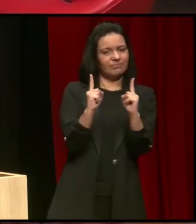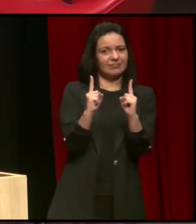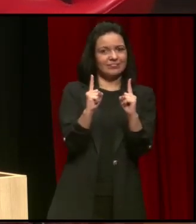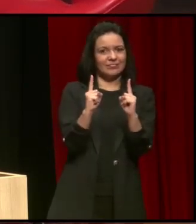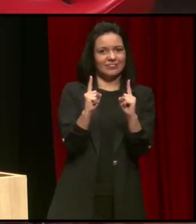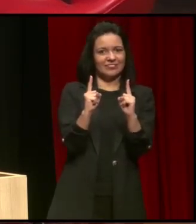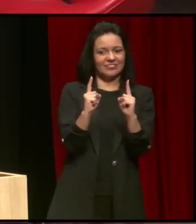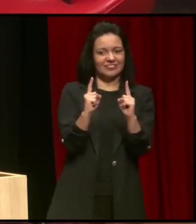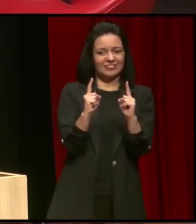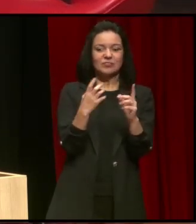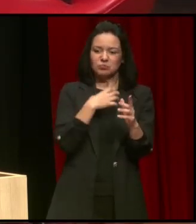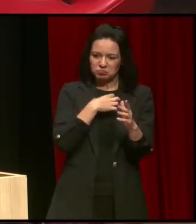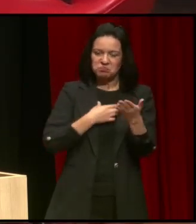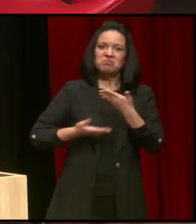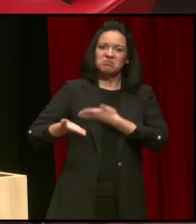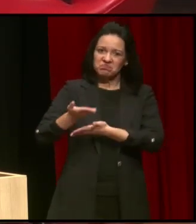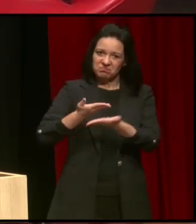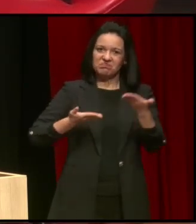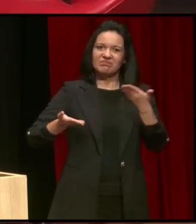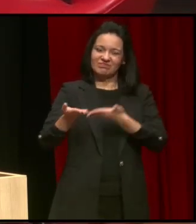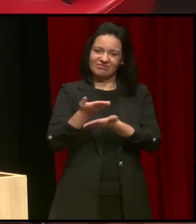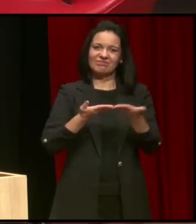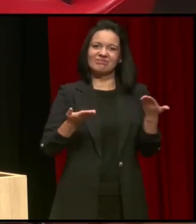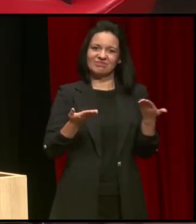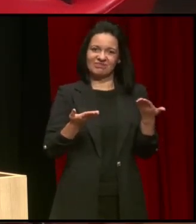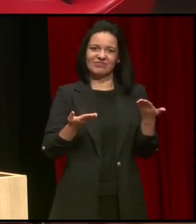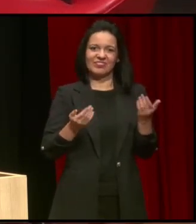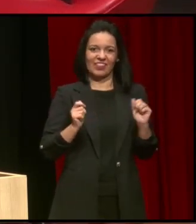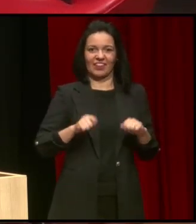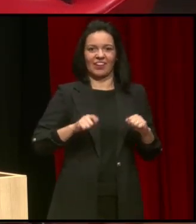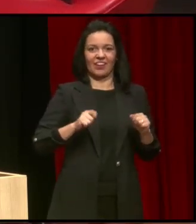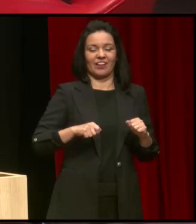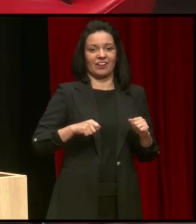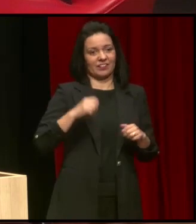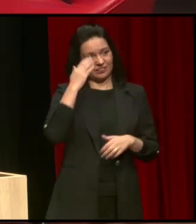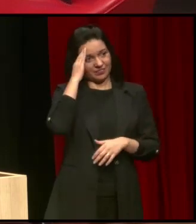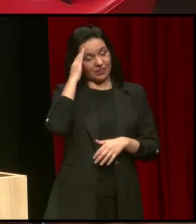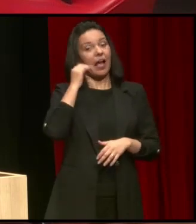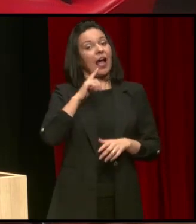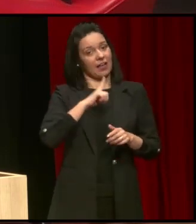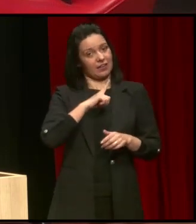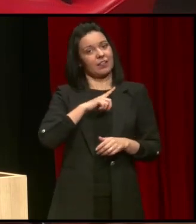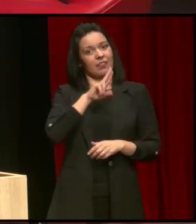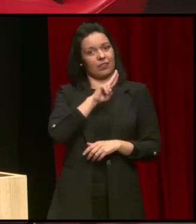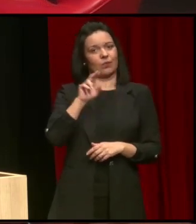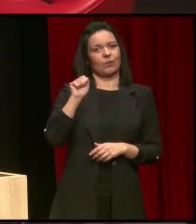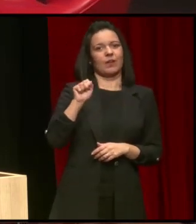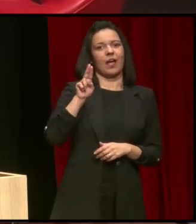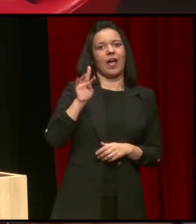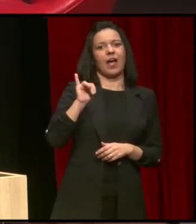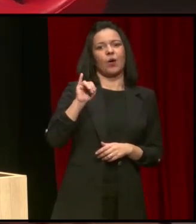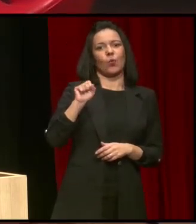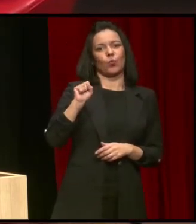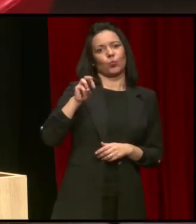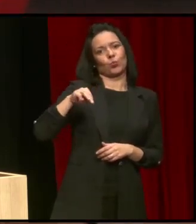ela fazem muito sentido. Mas a gente chama eles de autistas, porque eles vivem no próprio mundo